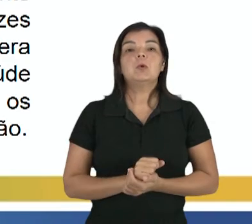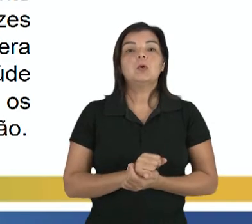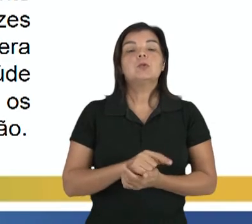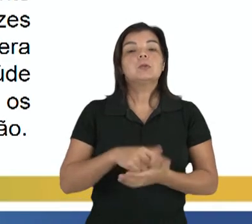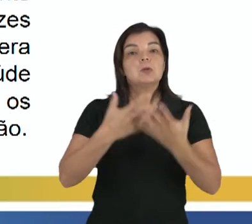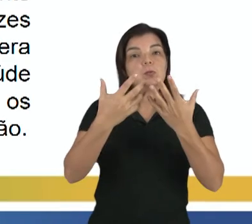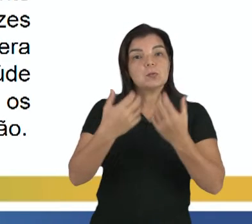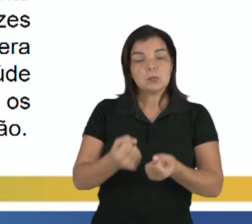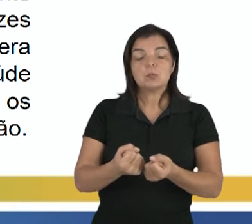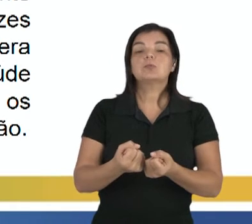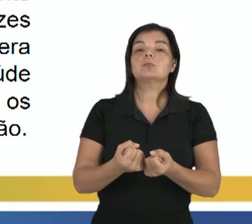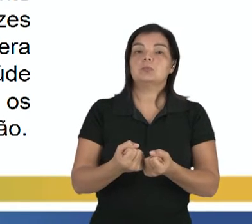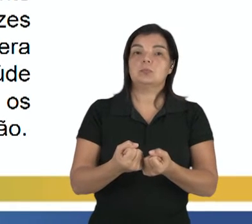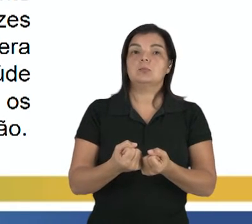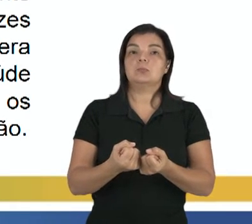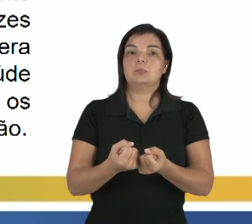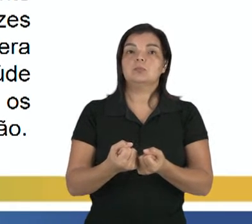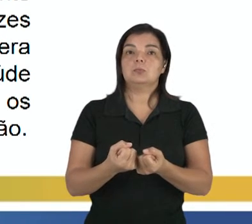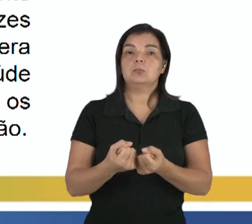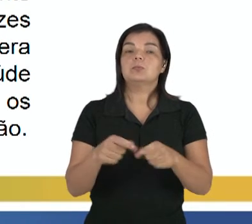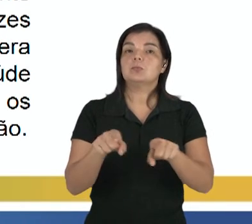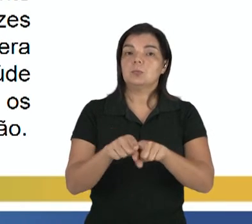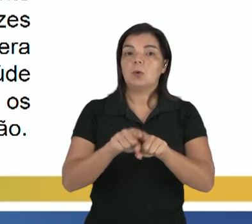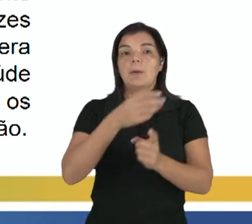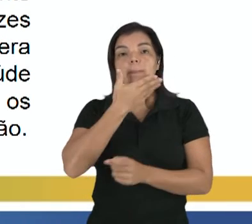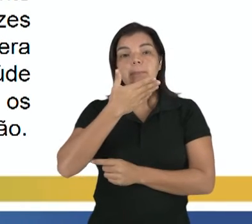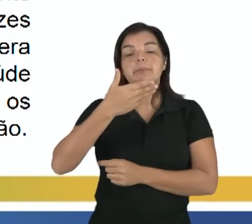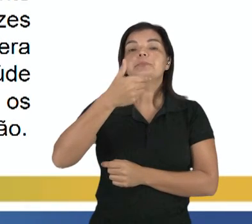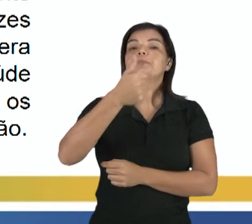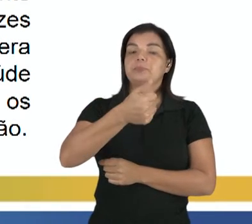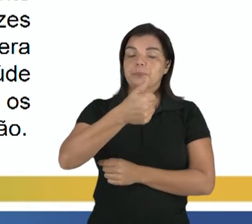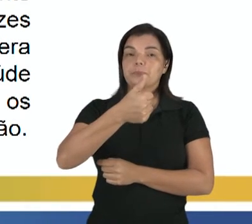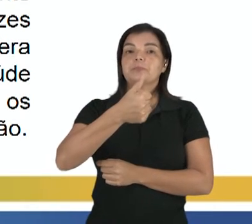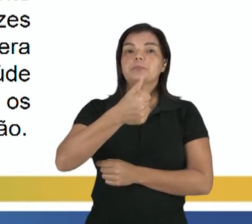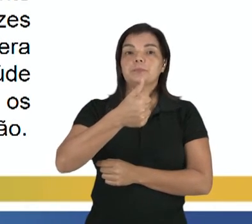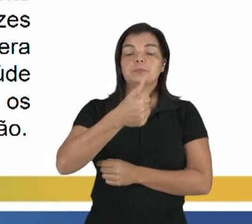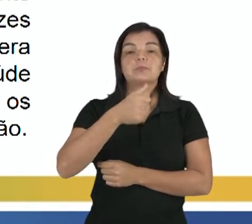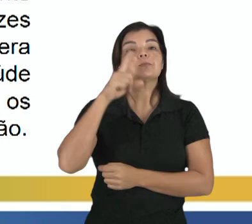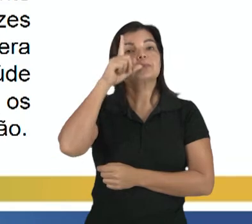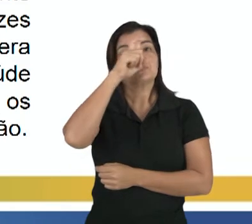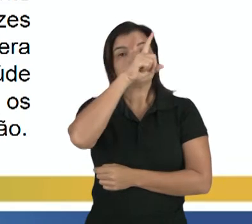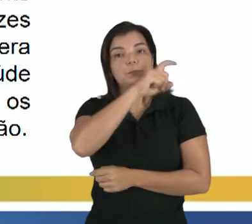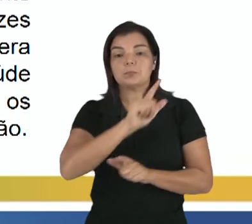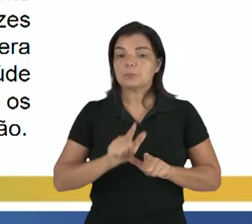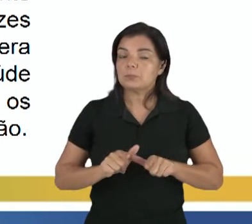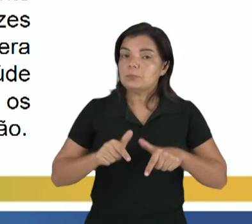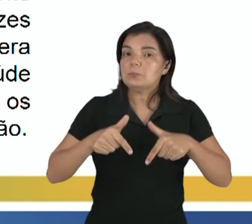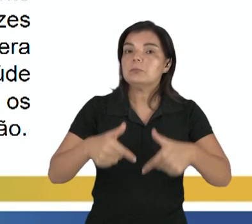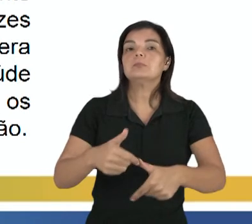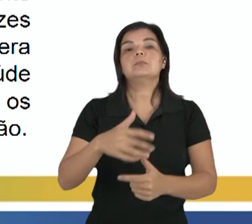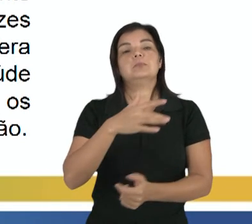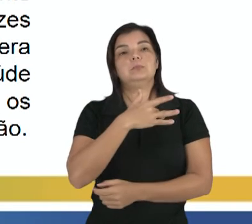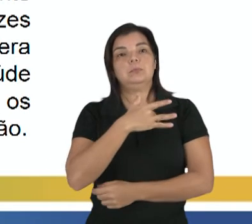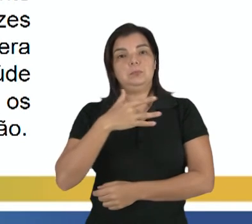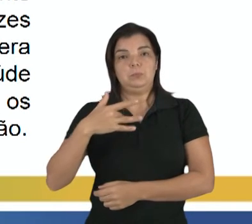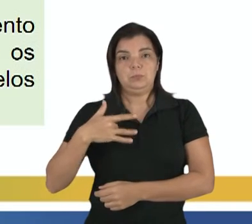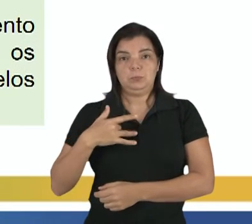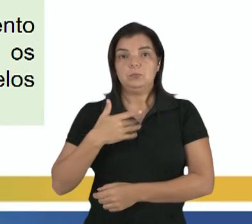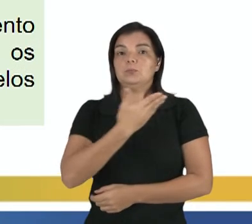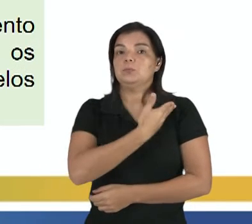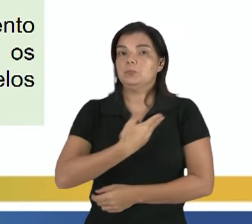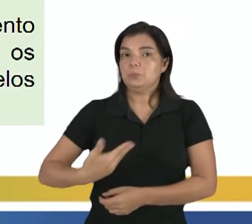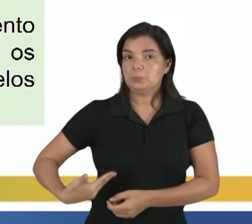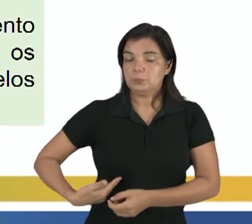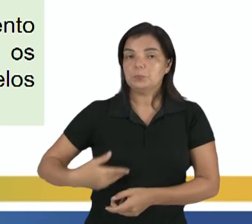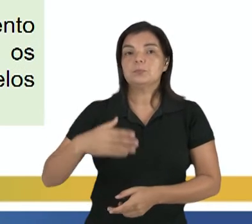sejam cumpridas de forma a sanar, a melhorar as dificuldades enfrentadas pela saúde pública